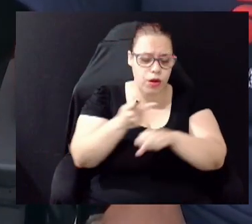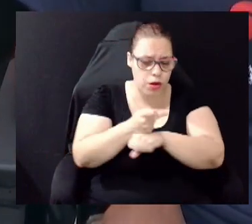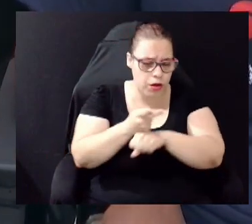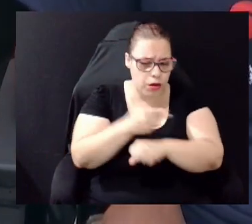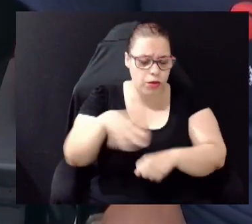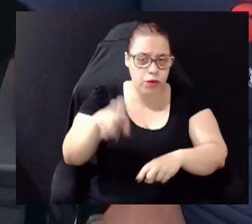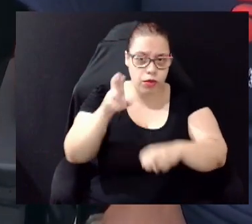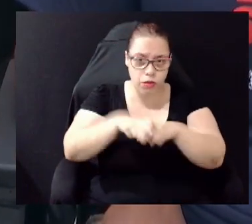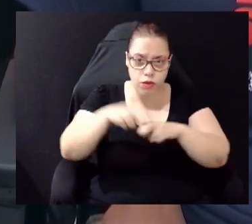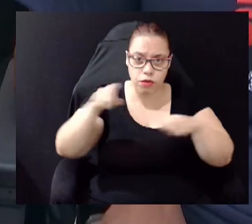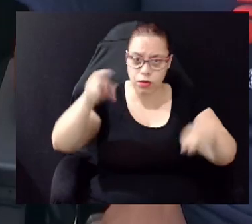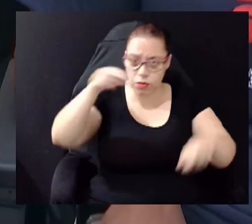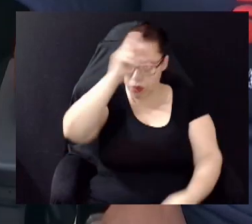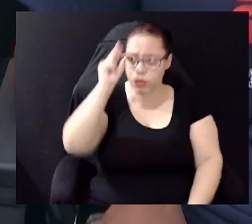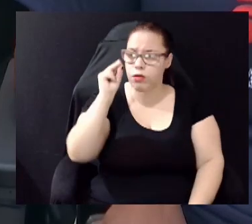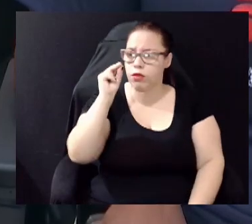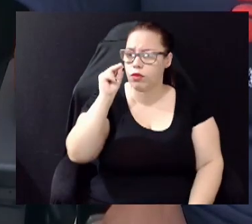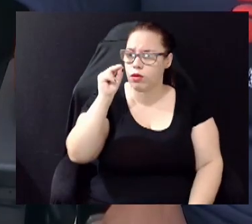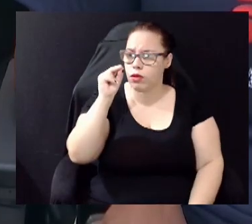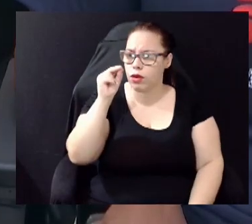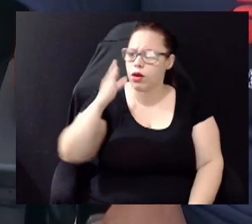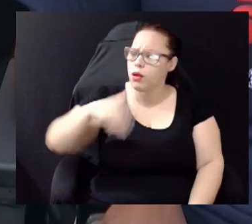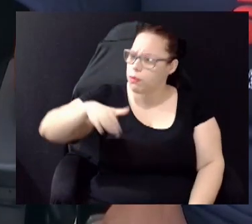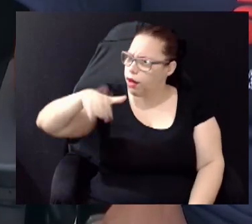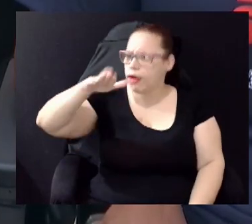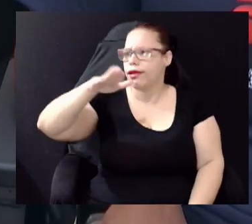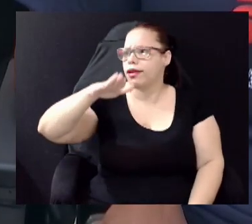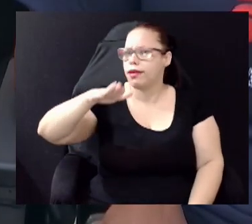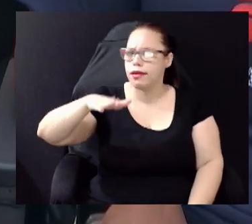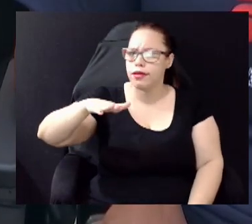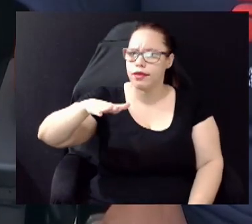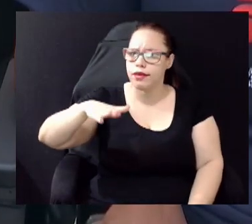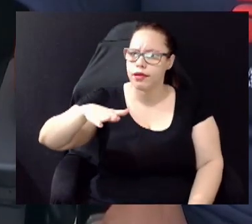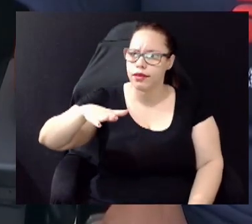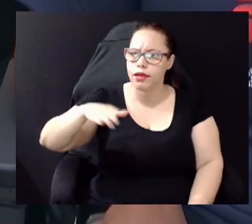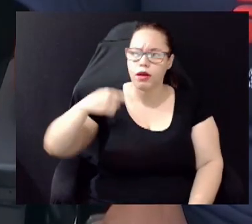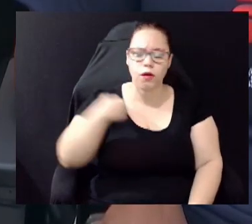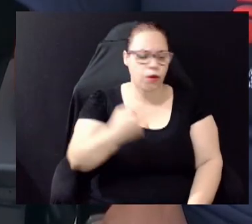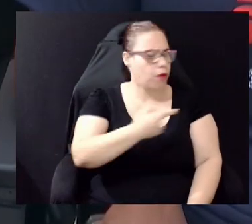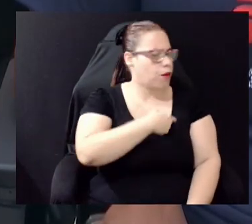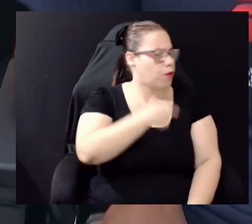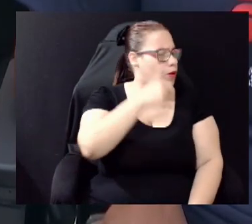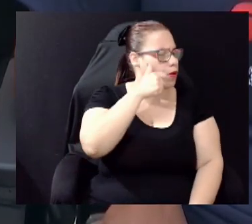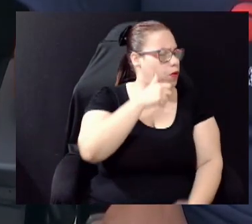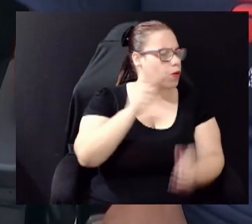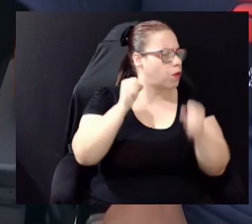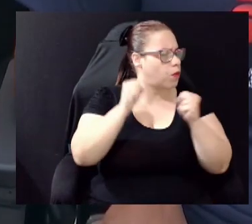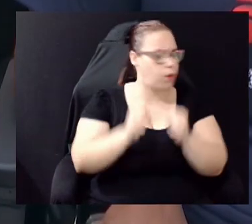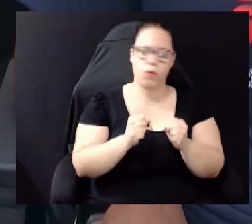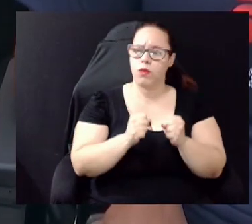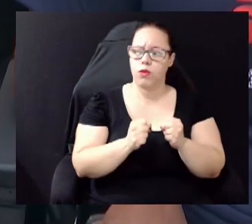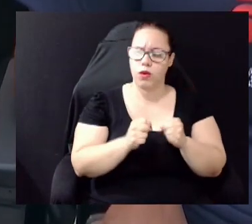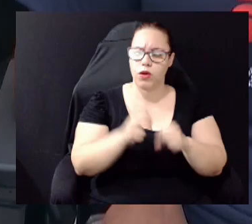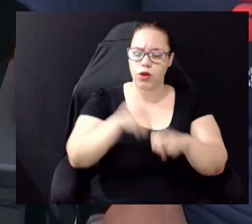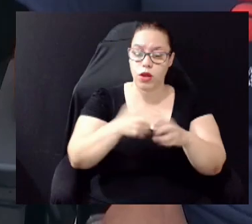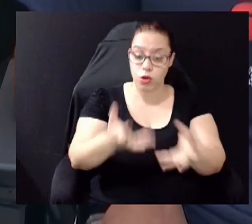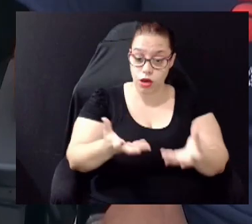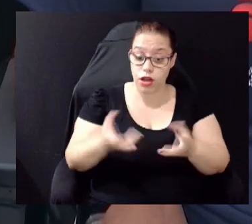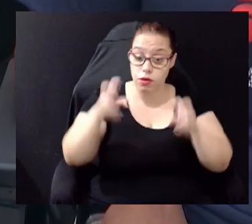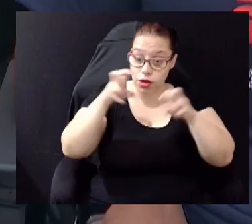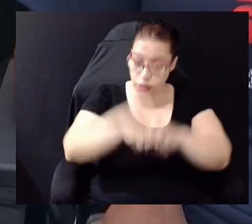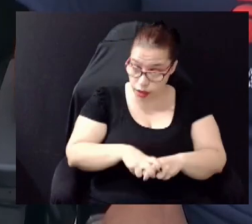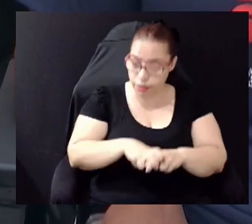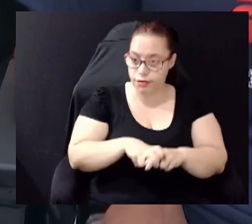prefeito, né? E muito mais, porque nós somos mulheres, e nós podemos estar onde queremos estar, né? Então,